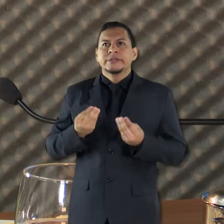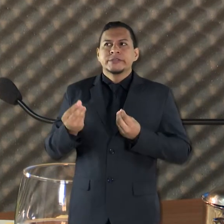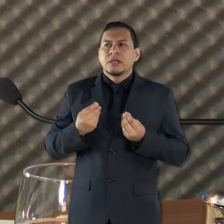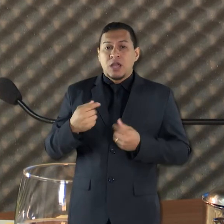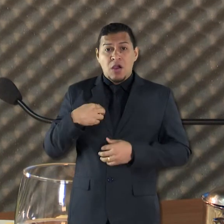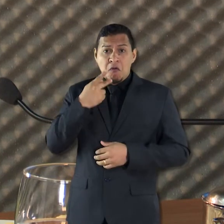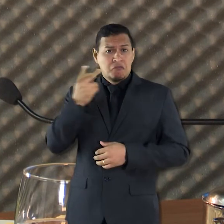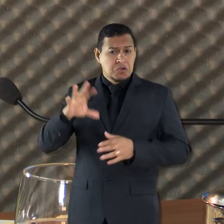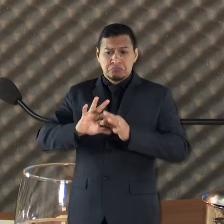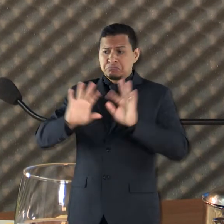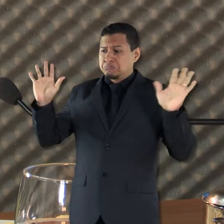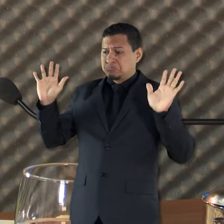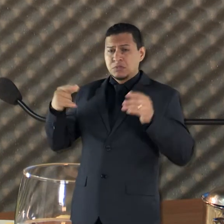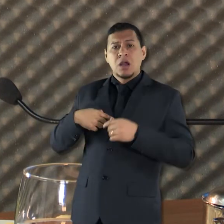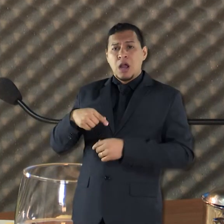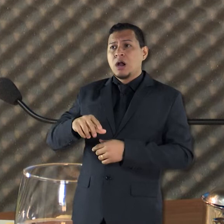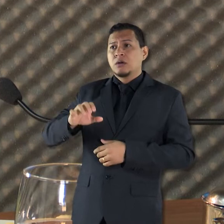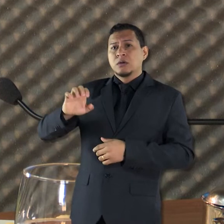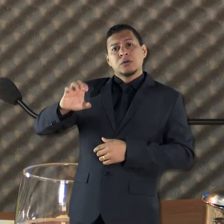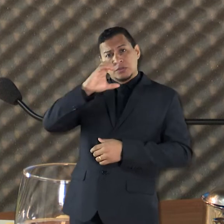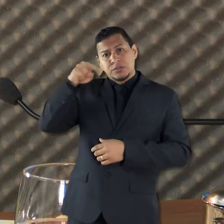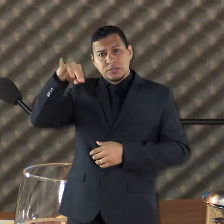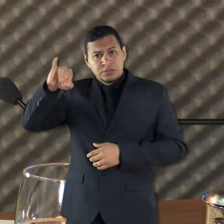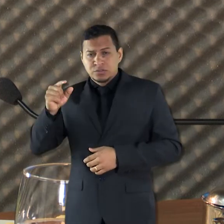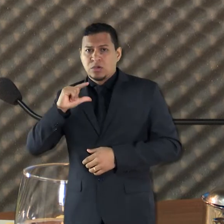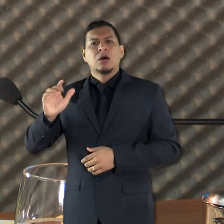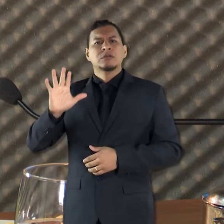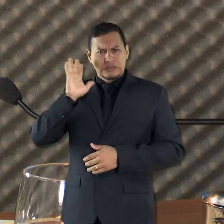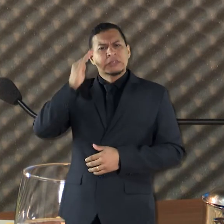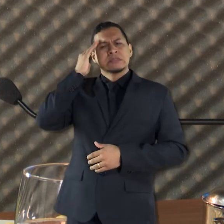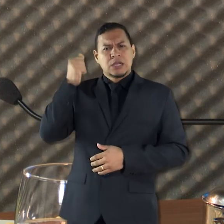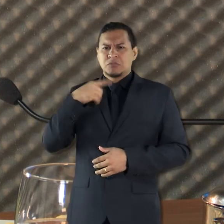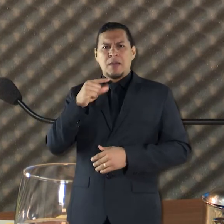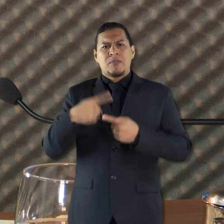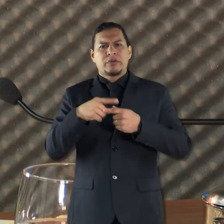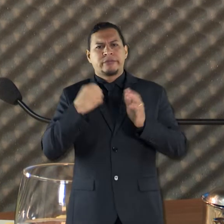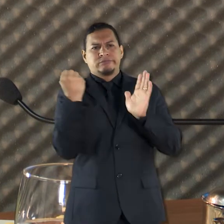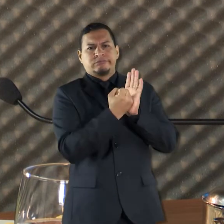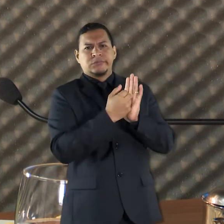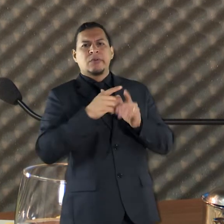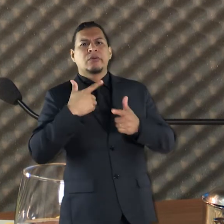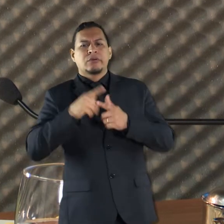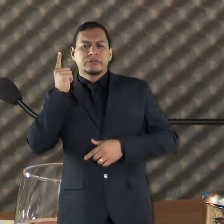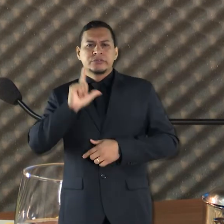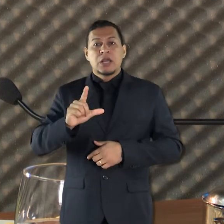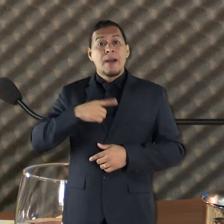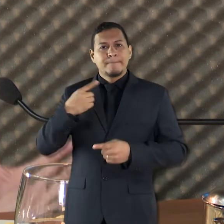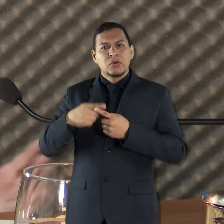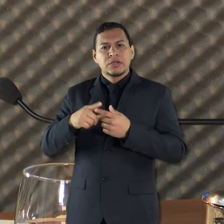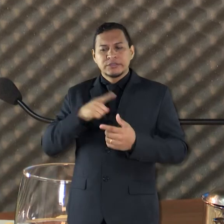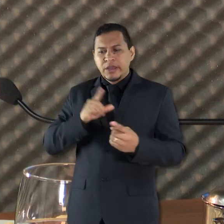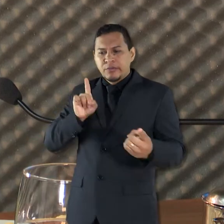tenho assim, eu falo isso abertamente e o pessoal aí de fora sabe também, não é só o selo que o tribunal ganha por cumprir meta, mas também tem